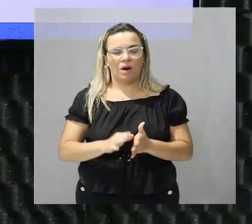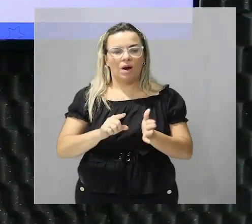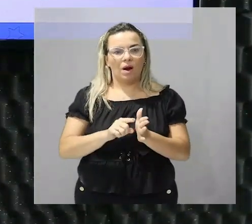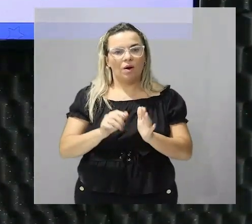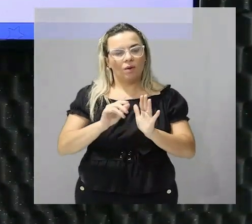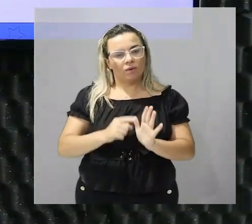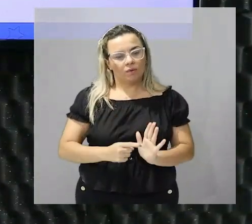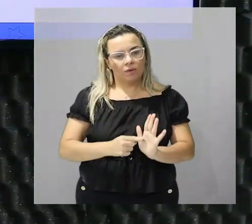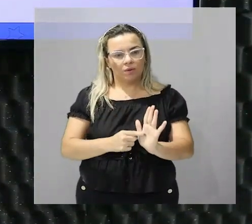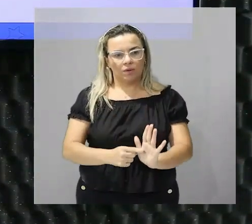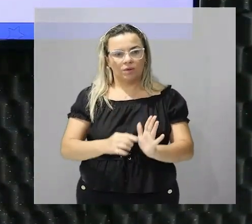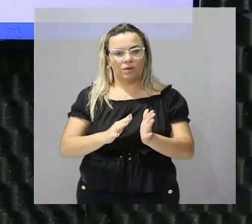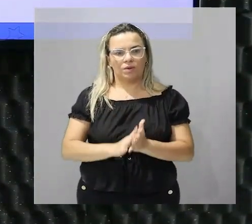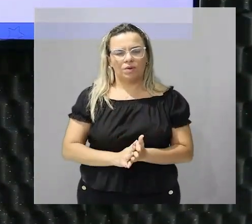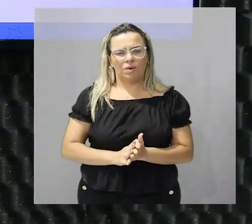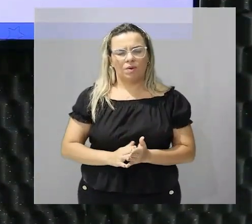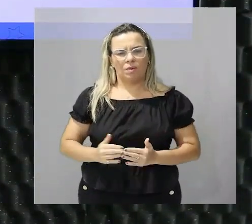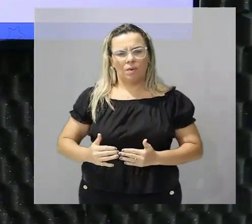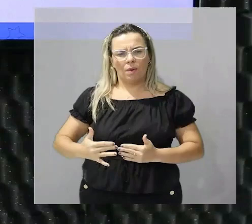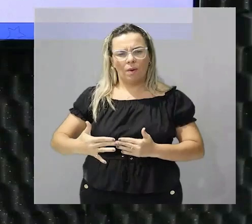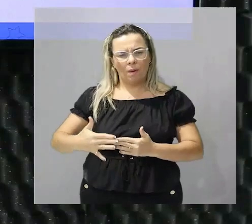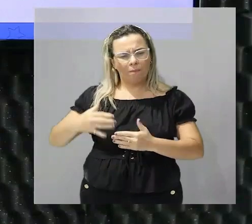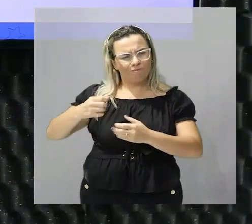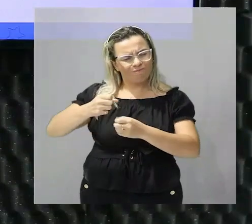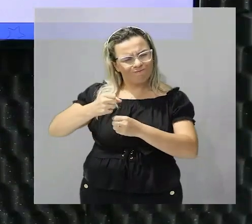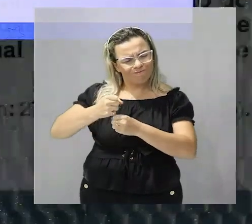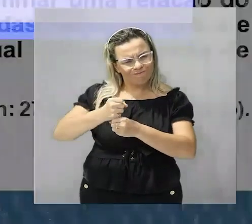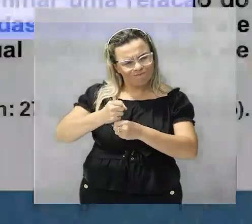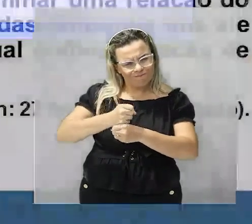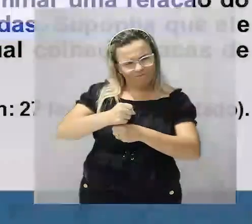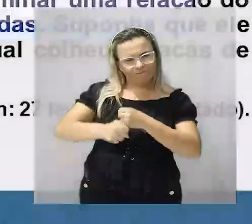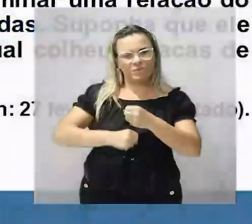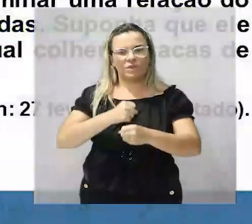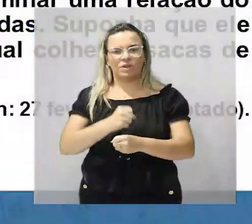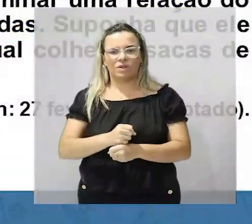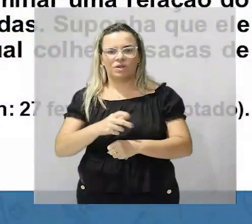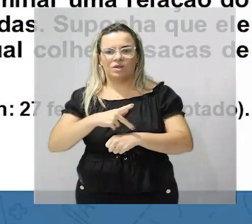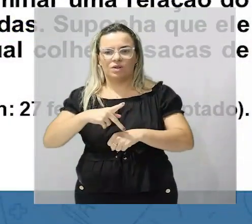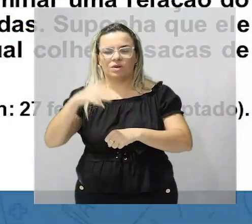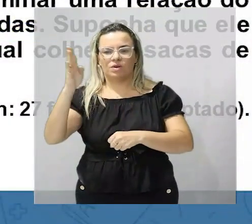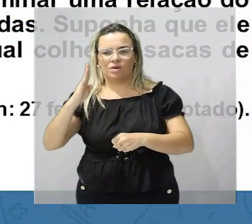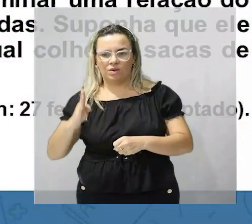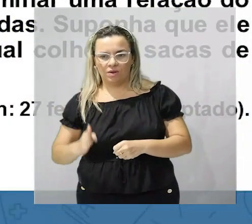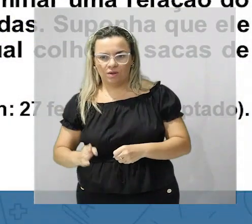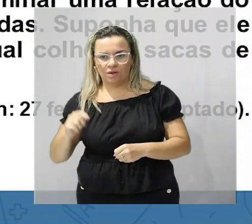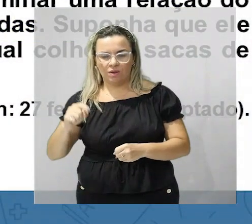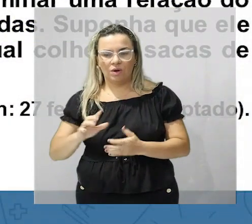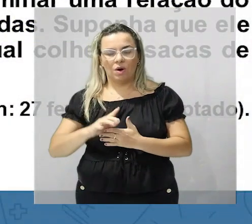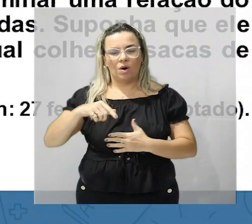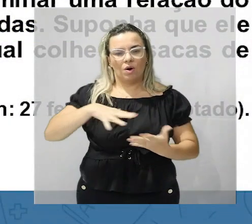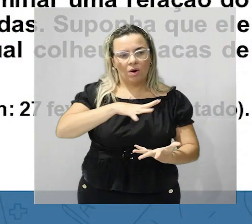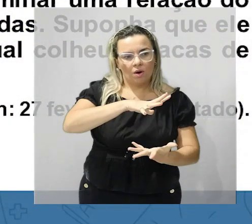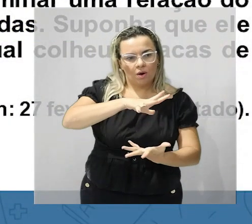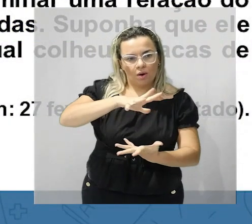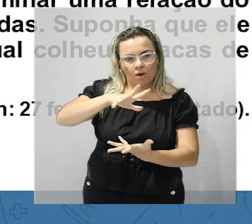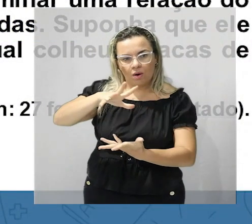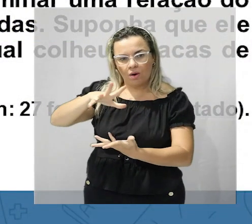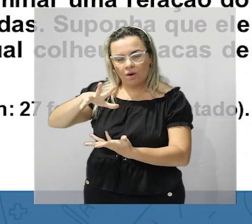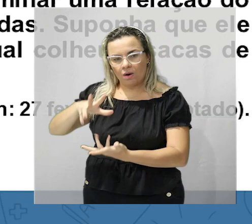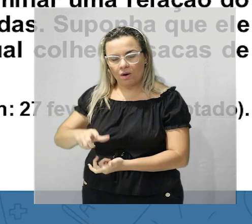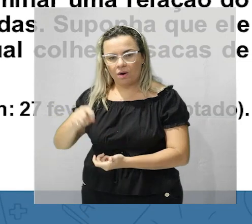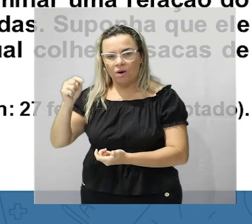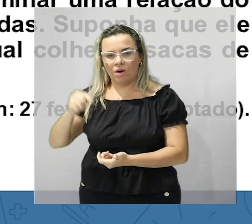seguinte. Por muitos anos, o Brasil tem figurado no cenário mundial entre os maiores